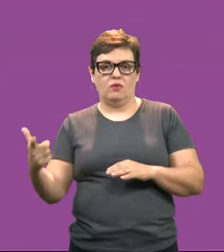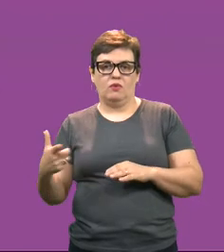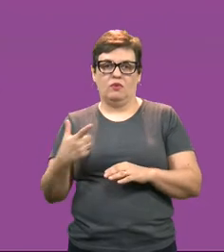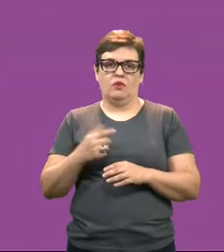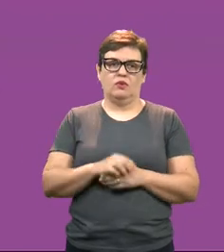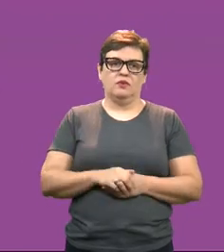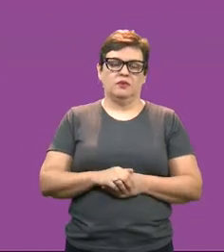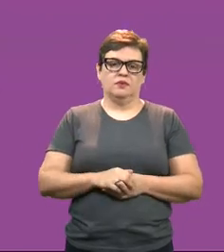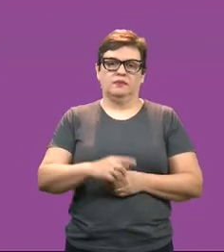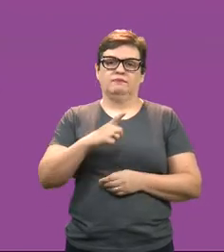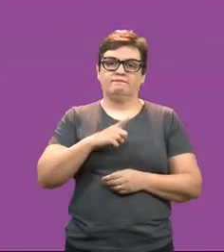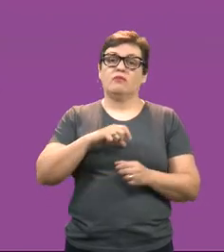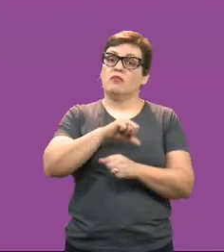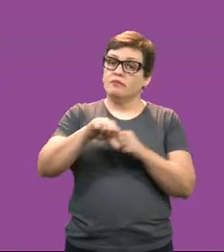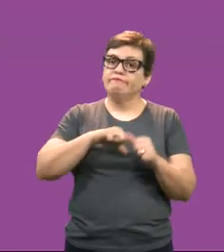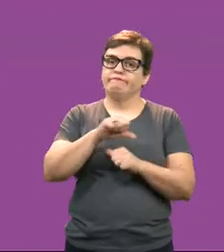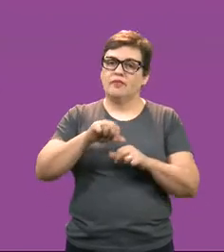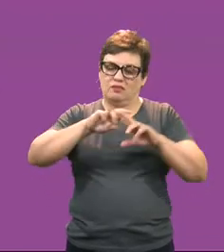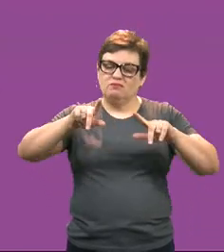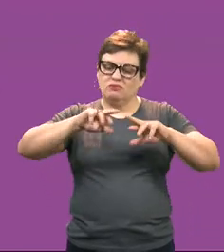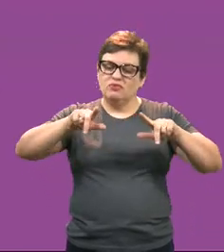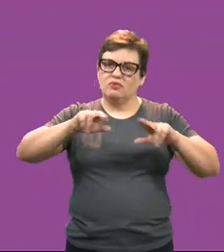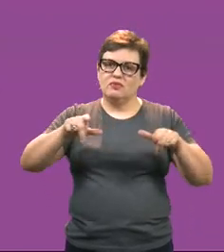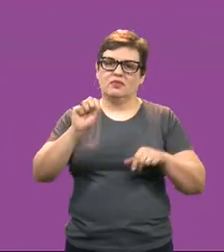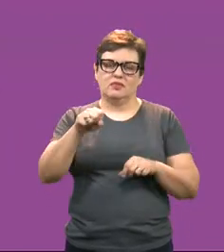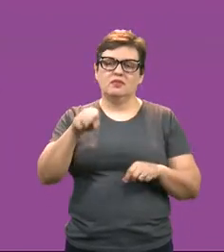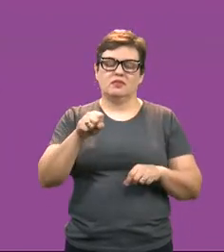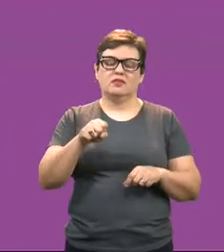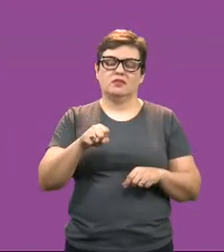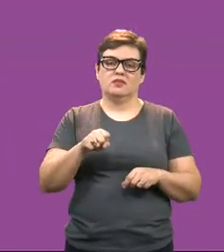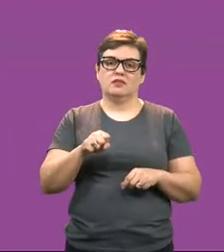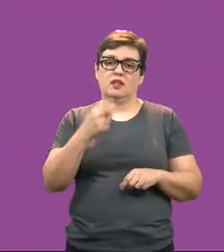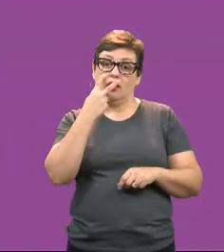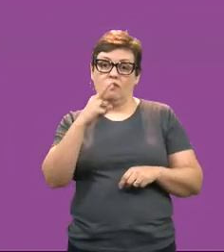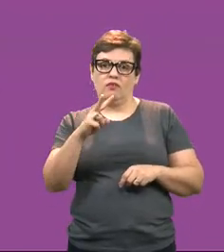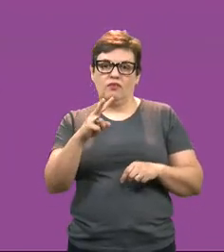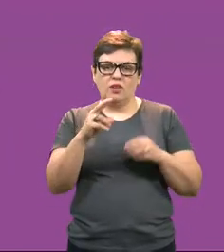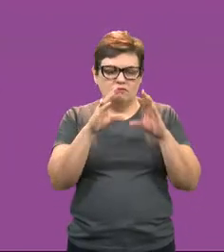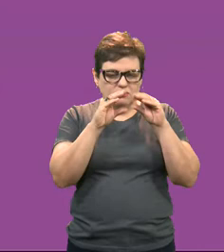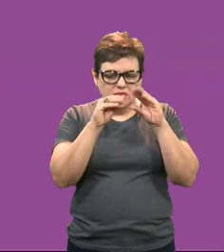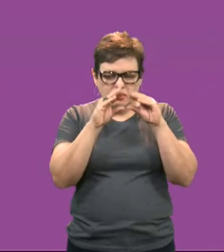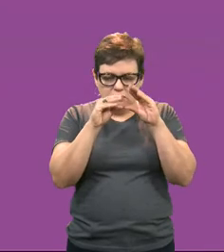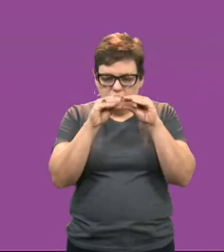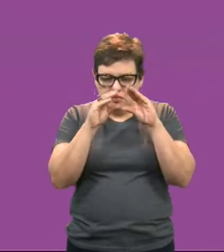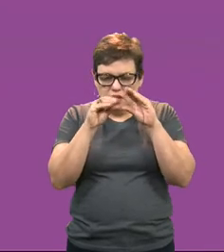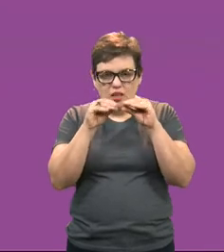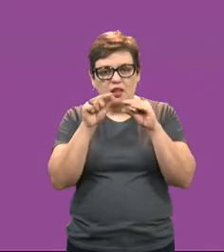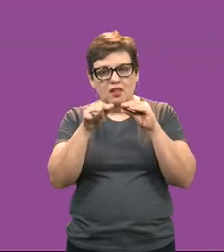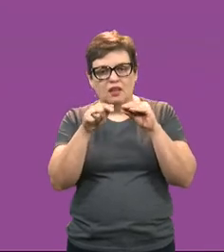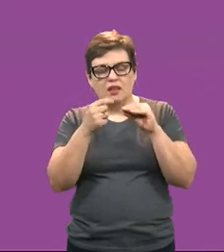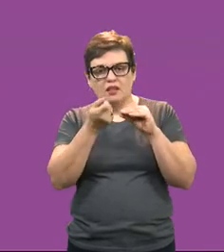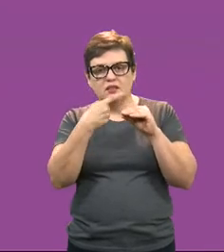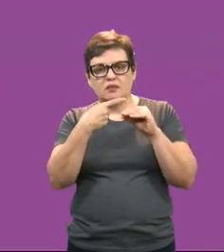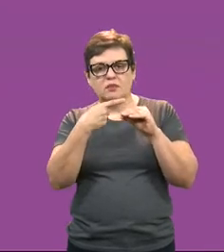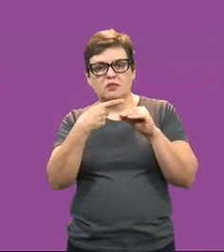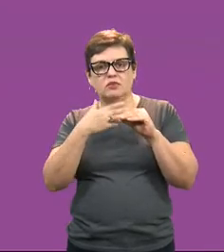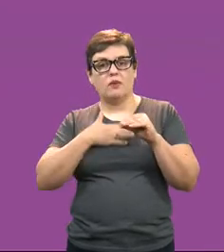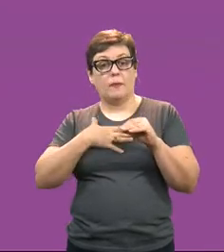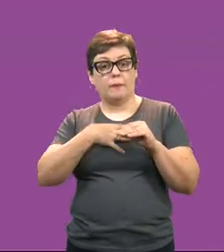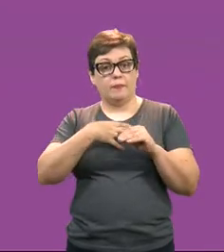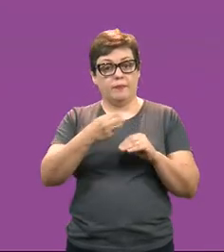verdade, existem mudanças, sim, e você vê até na consistência dela. E o Matheus,